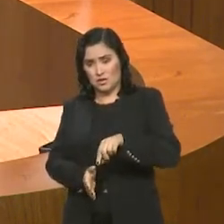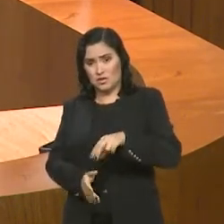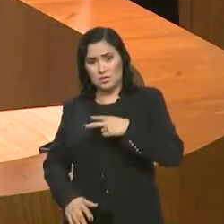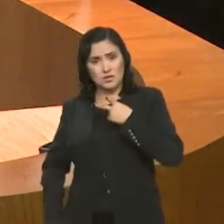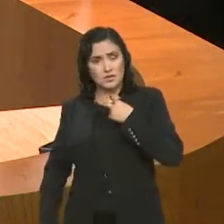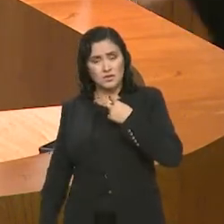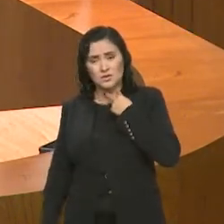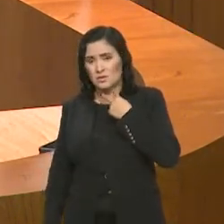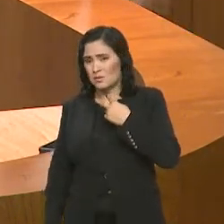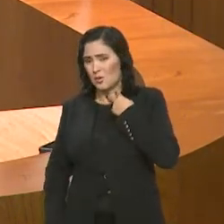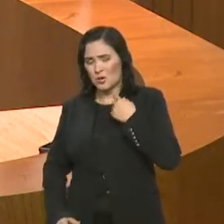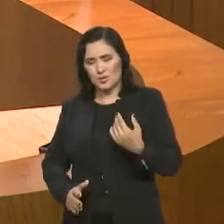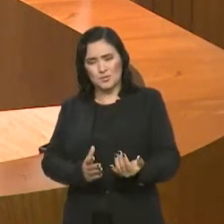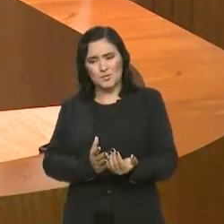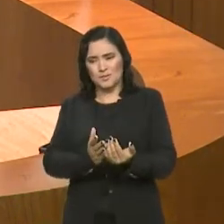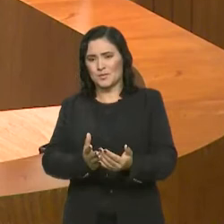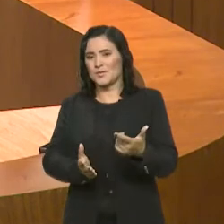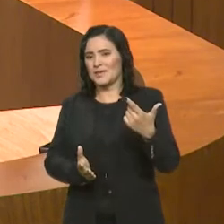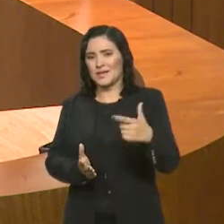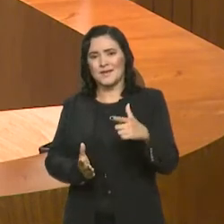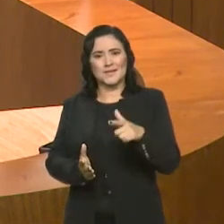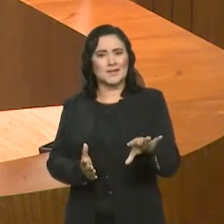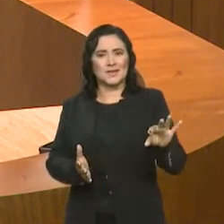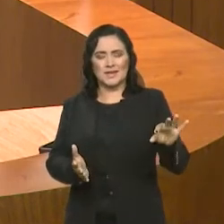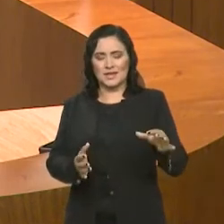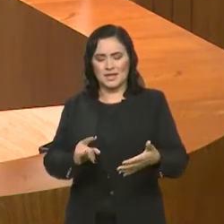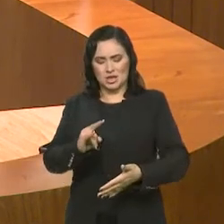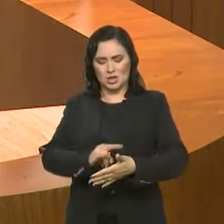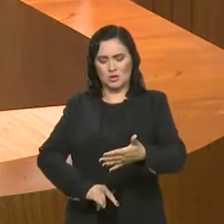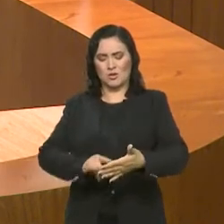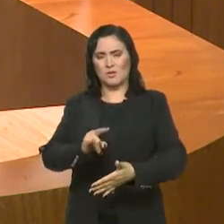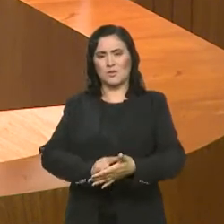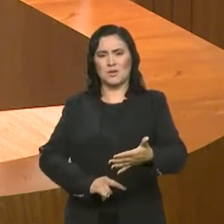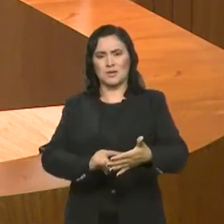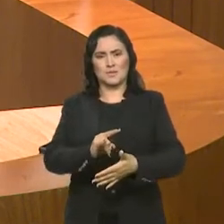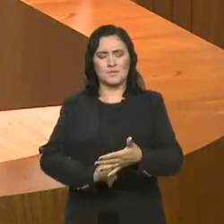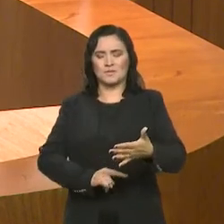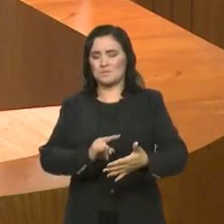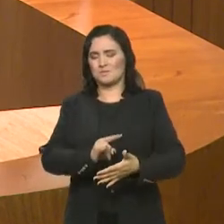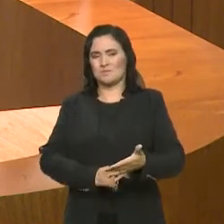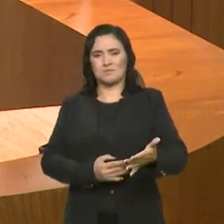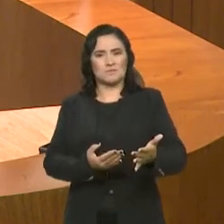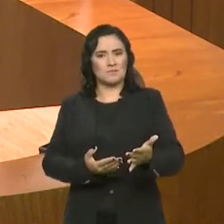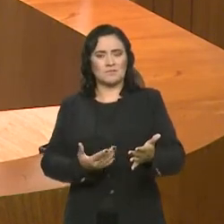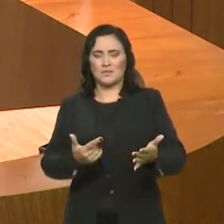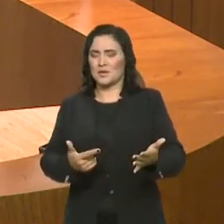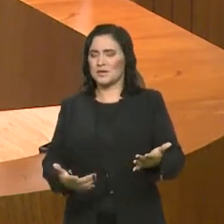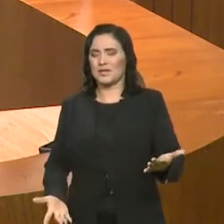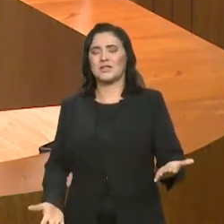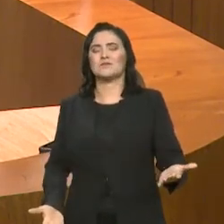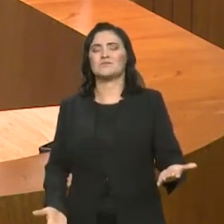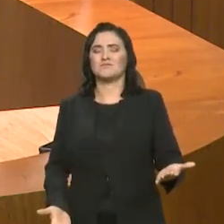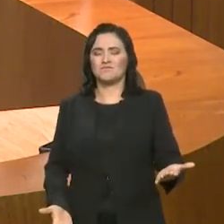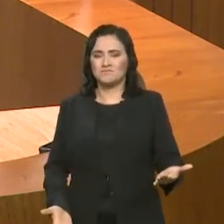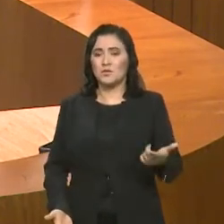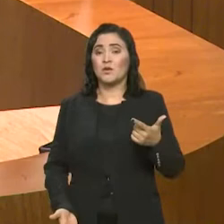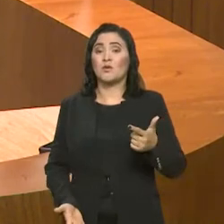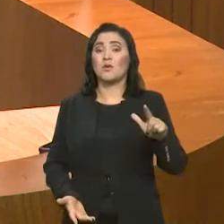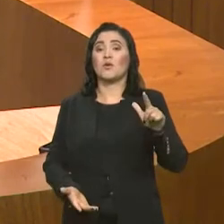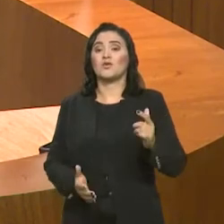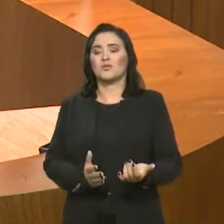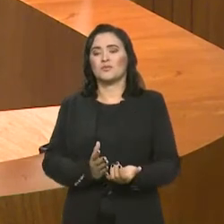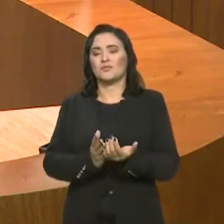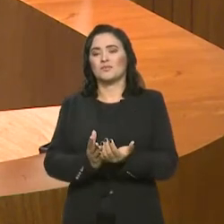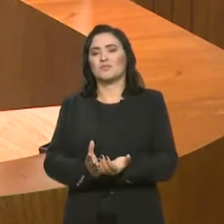trafegar. Está aí a Marinha supervisionando e não vai ter condições. Mais um outro ferro, por falta